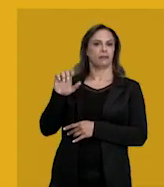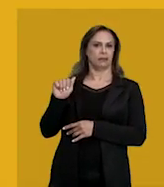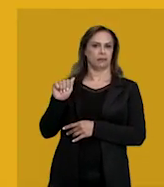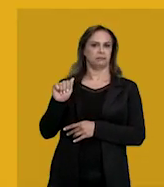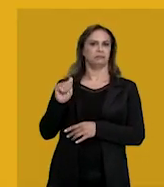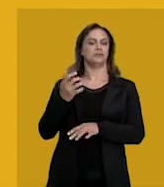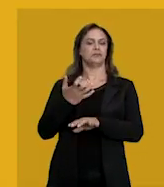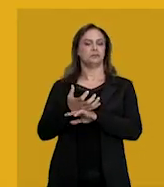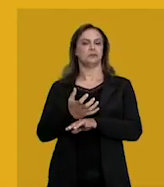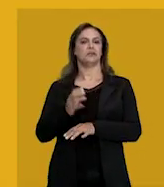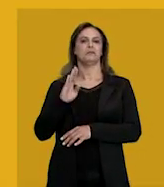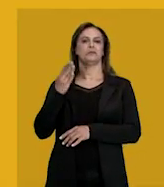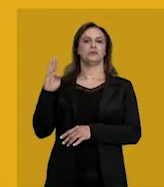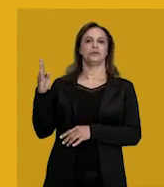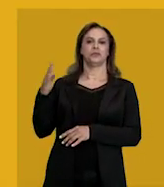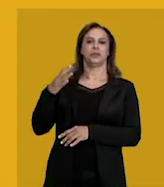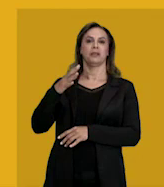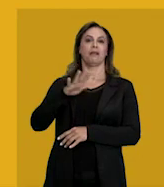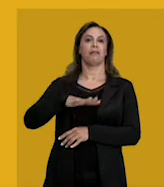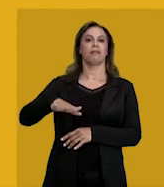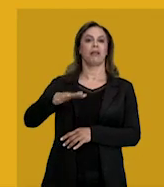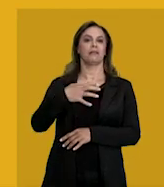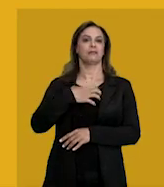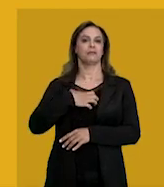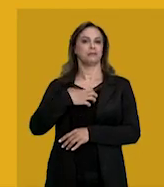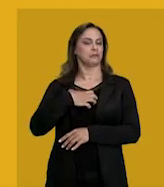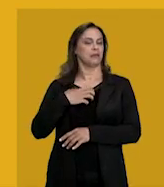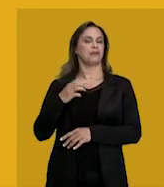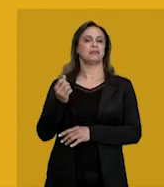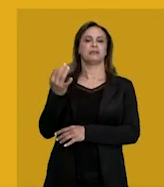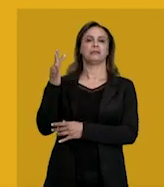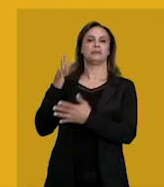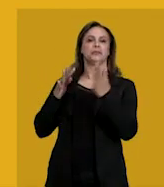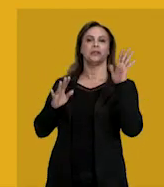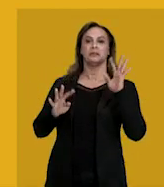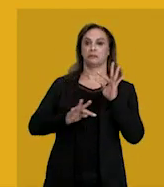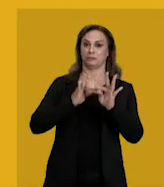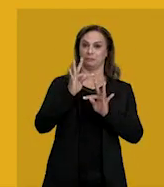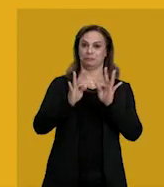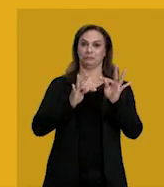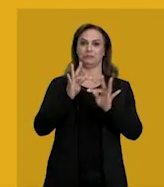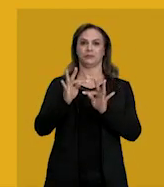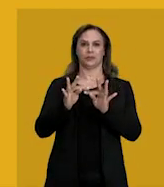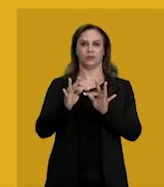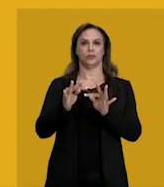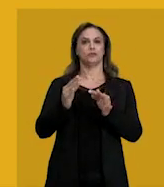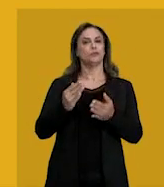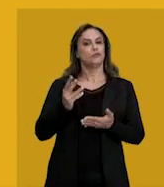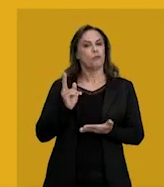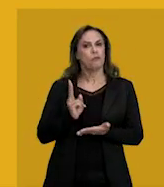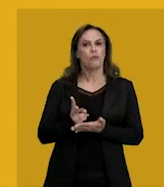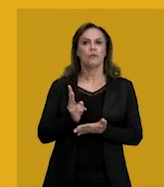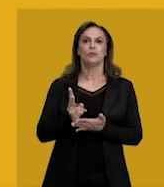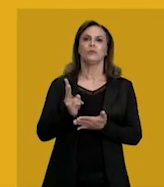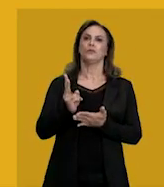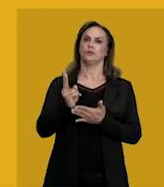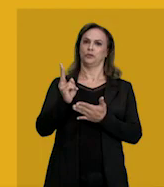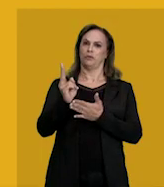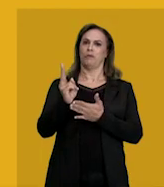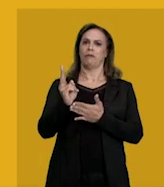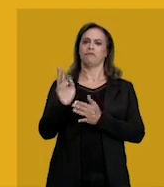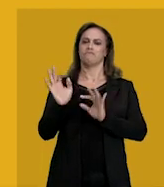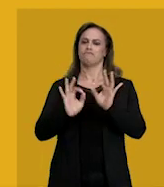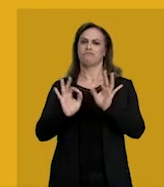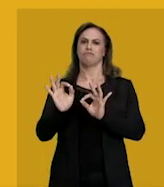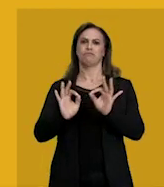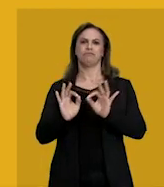área de Ciências da Natureza e suas tecnologias e vamos dar continuidade aqui ao fazer ciência.